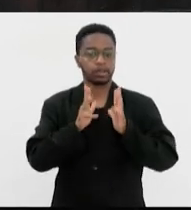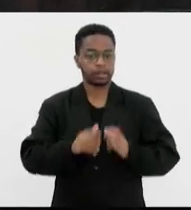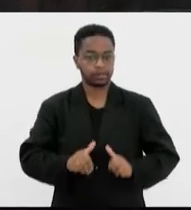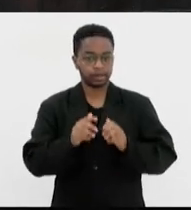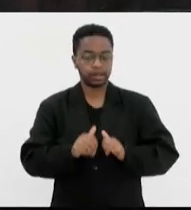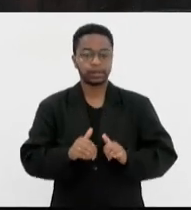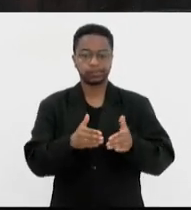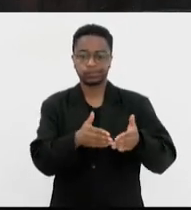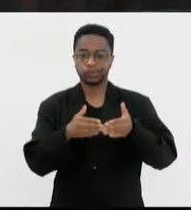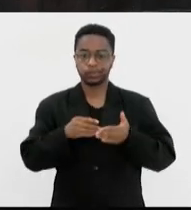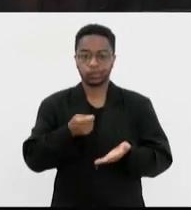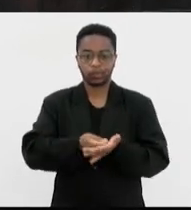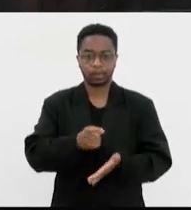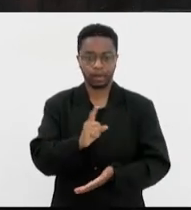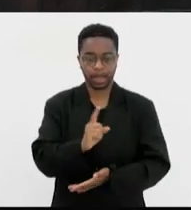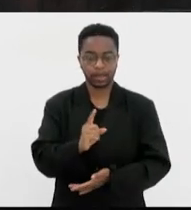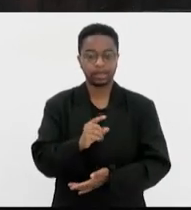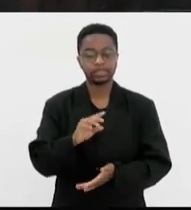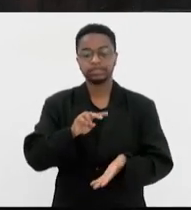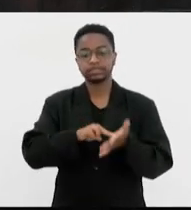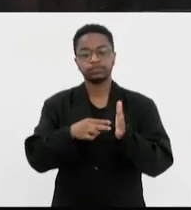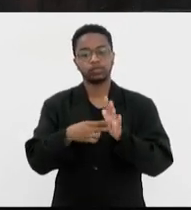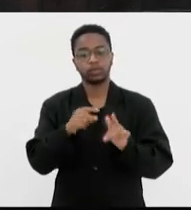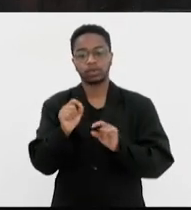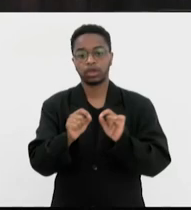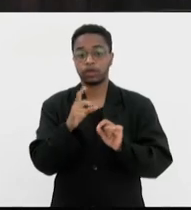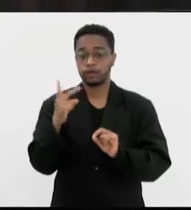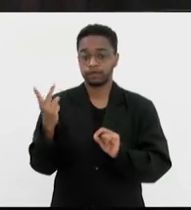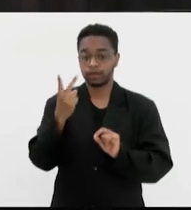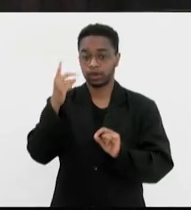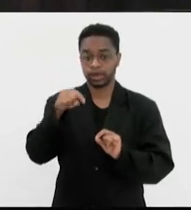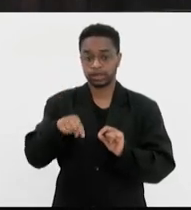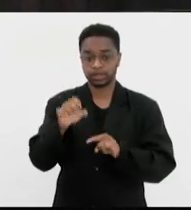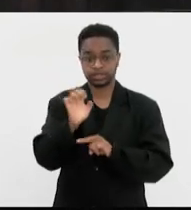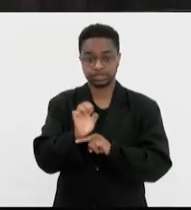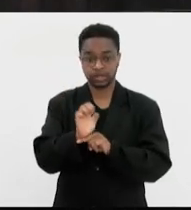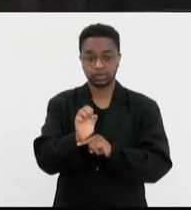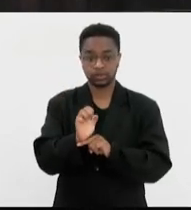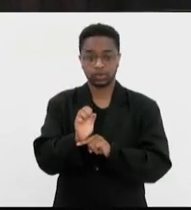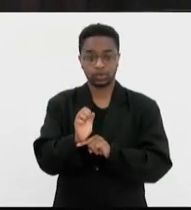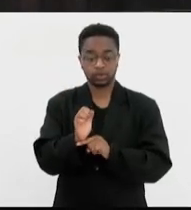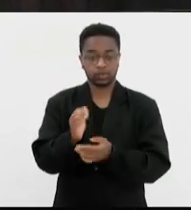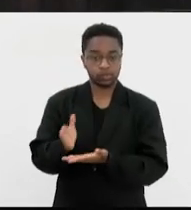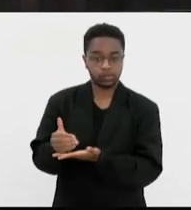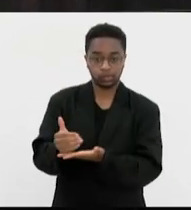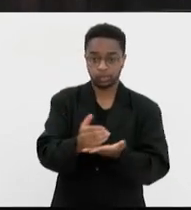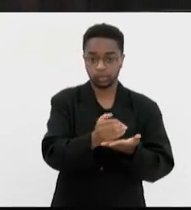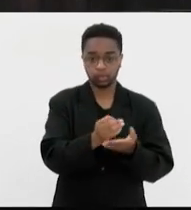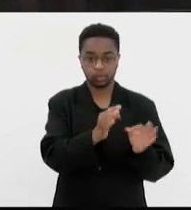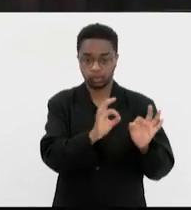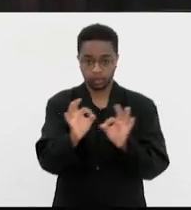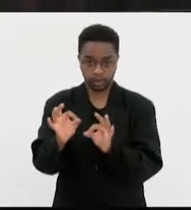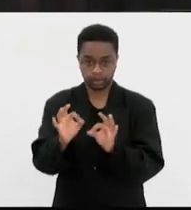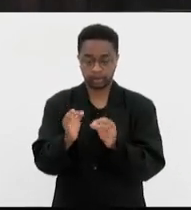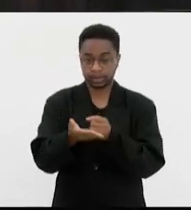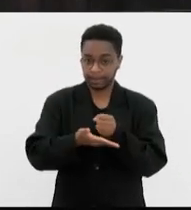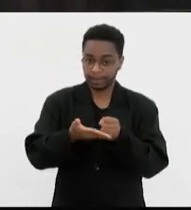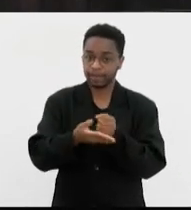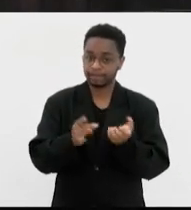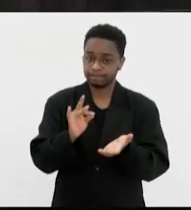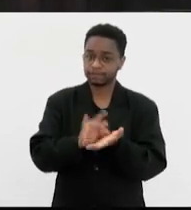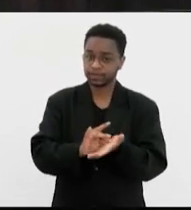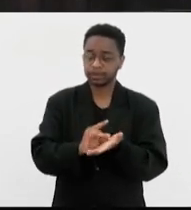esses setores, é dizer que diretamente o valor que o Estado deixa de arrecadar aqui na base chegue, de fato,